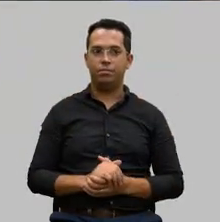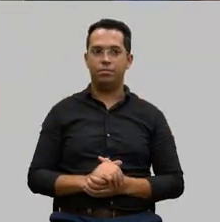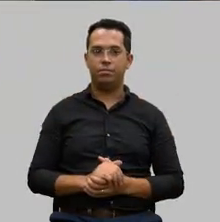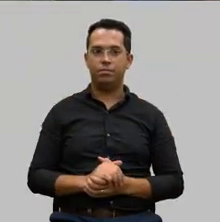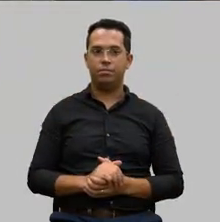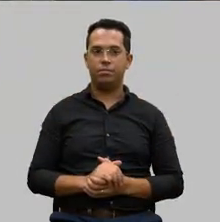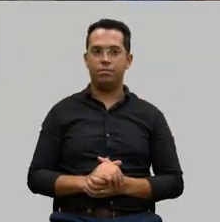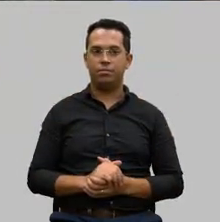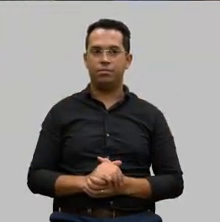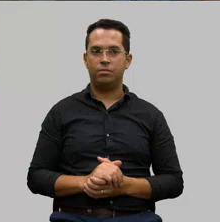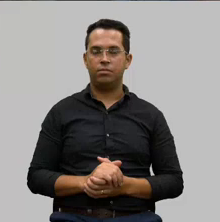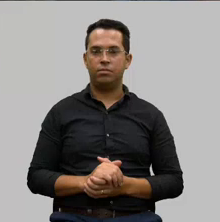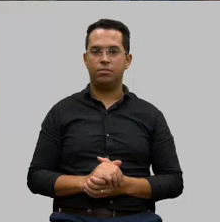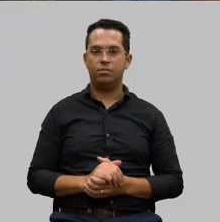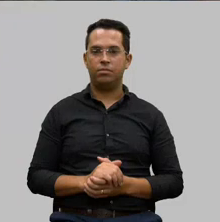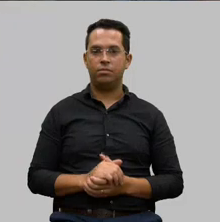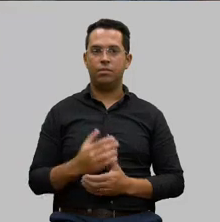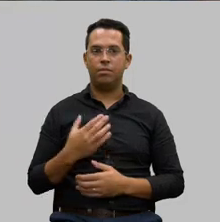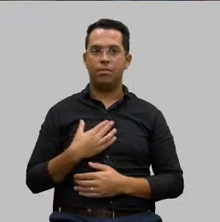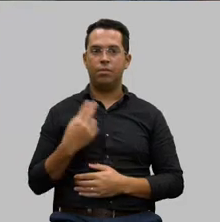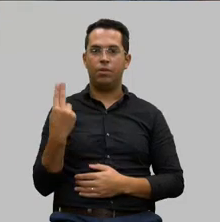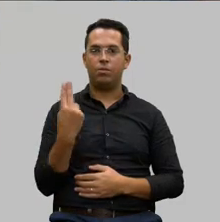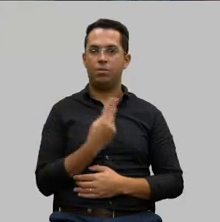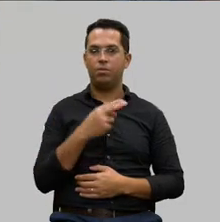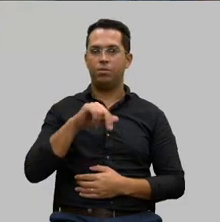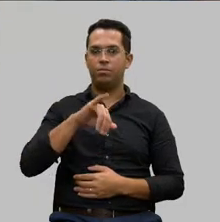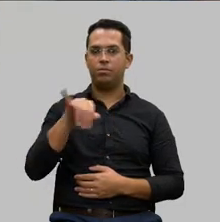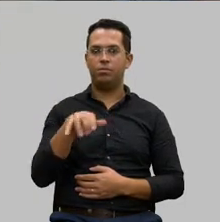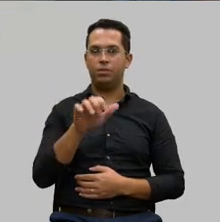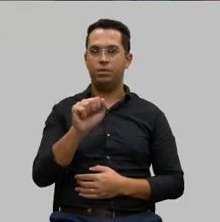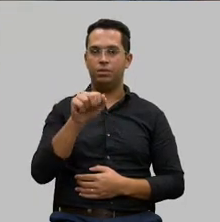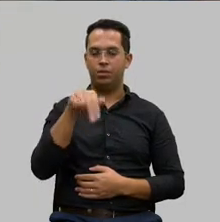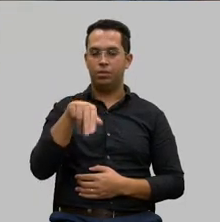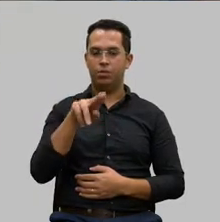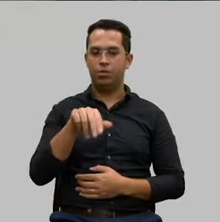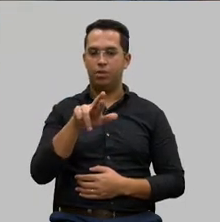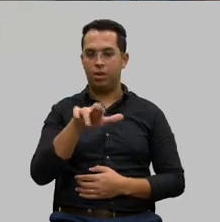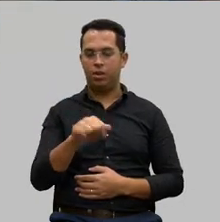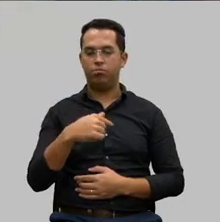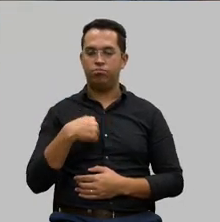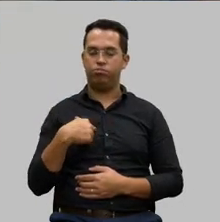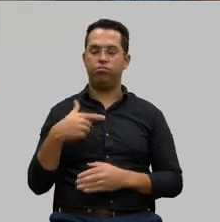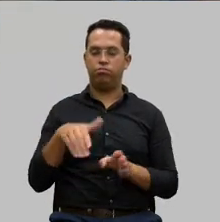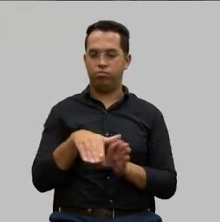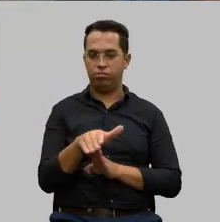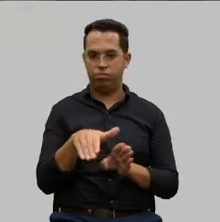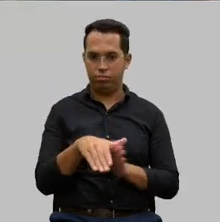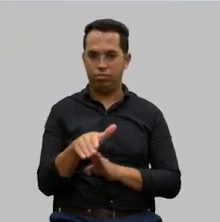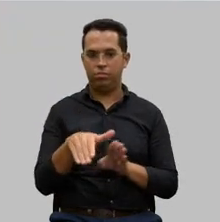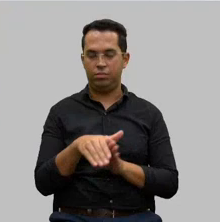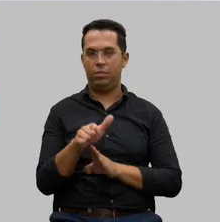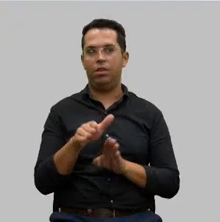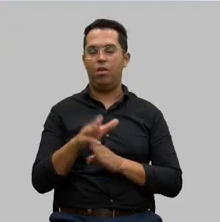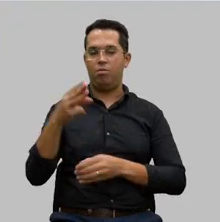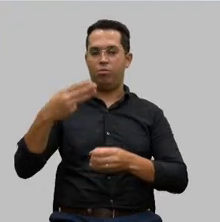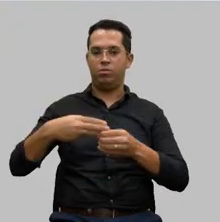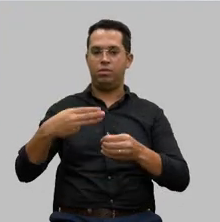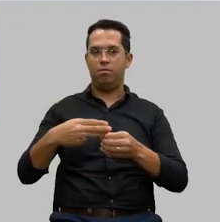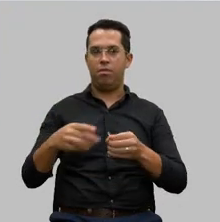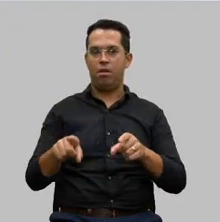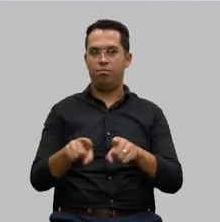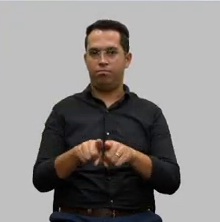eh meu nome é januar sou Conselheiro municipal do idoso e quero lembrar aos senhores